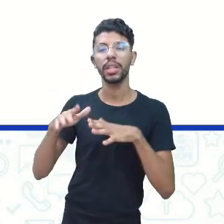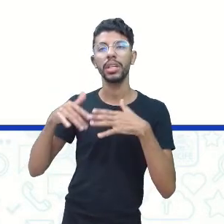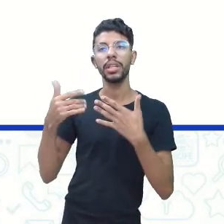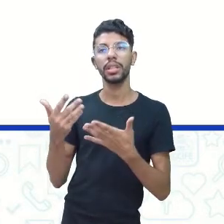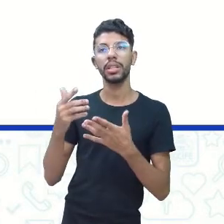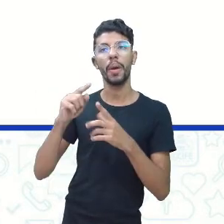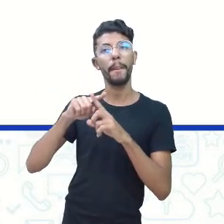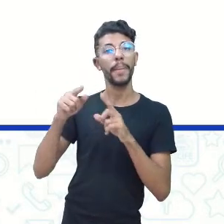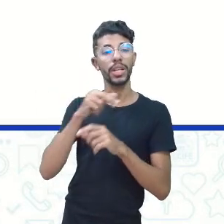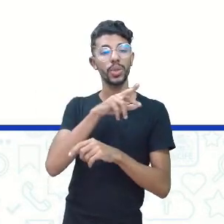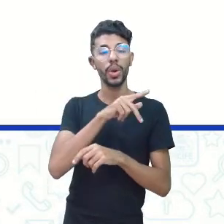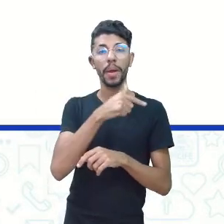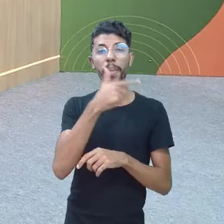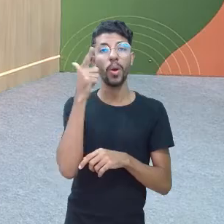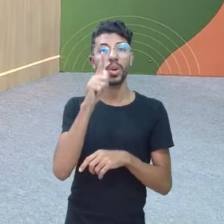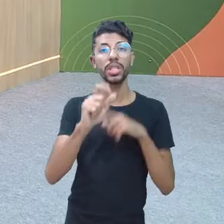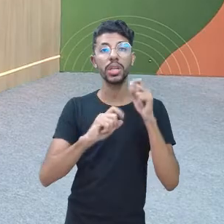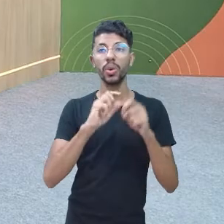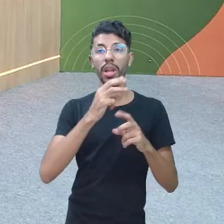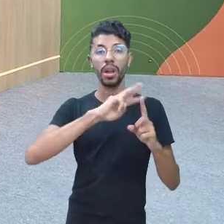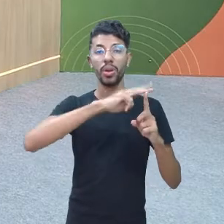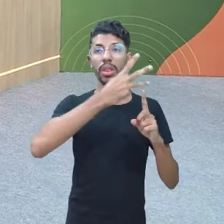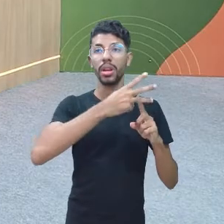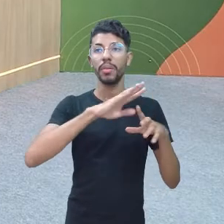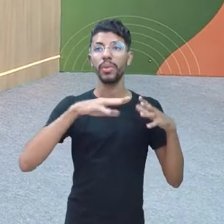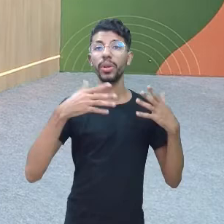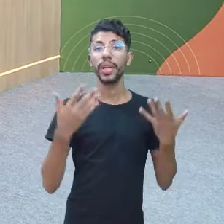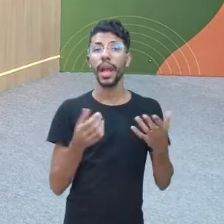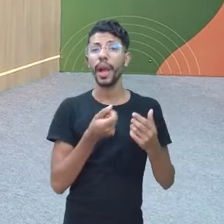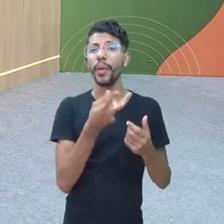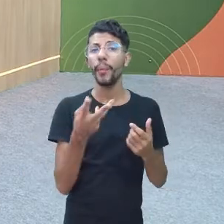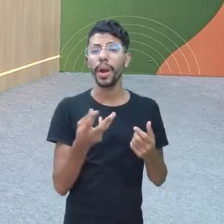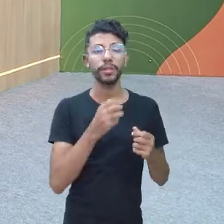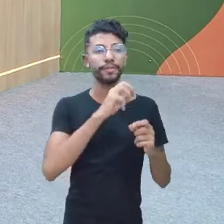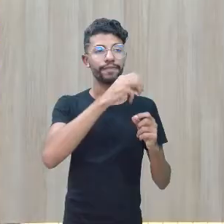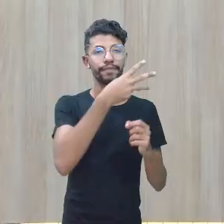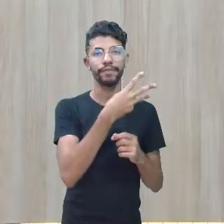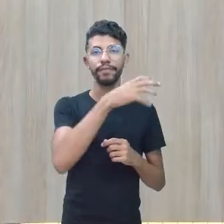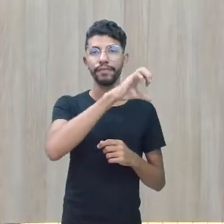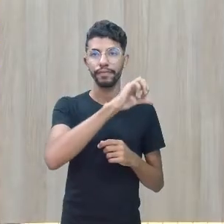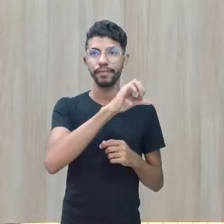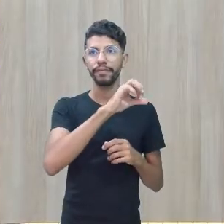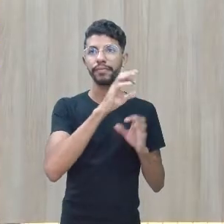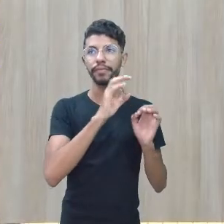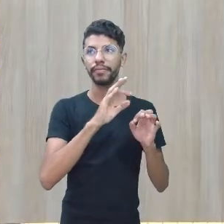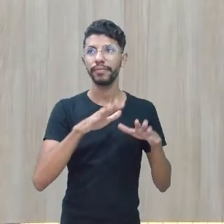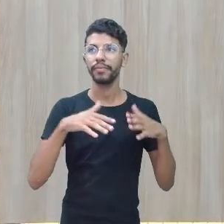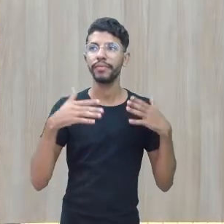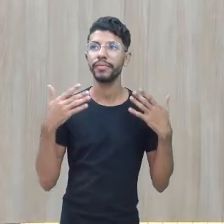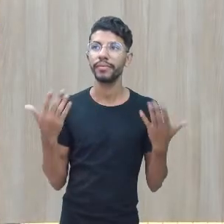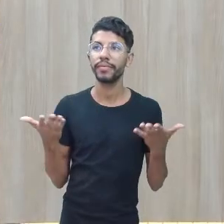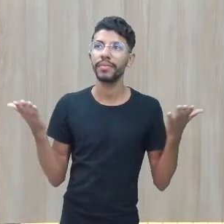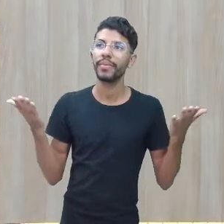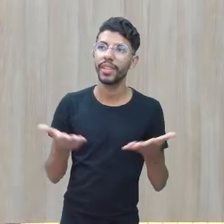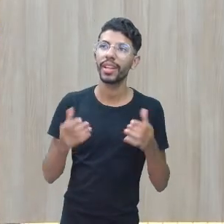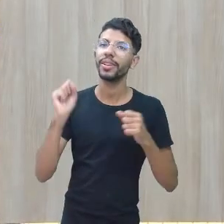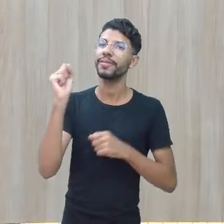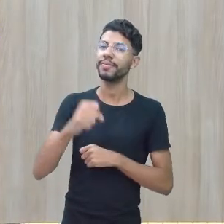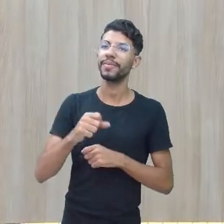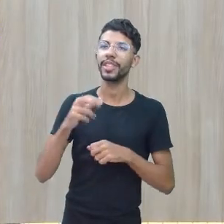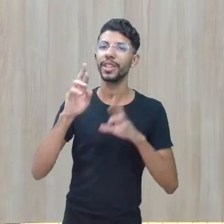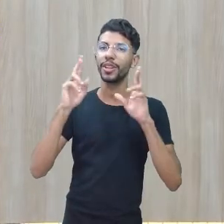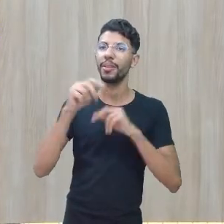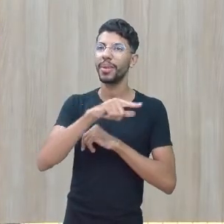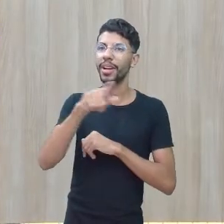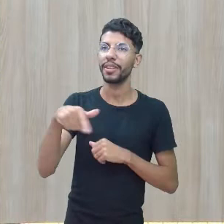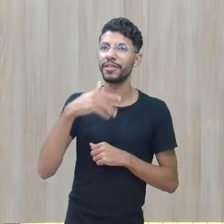disso vai ser 39, tá certo? O triplo de 13 vai ser 39. Então, gente, agora sim, né? Eu espero